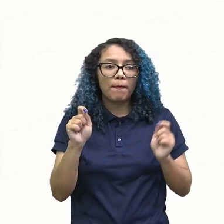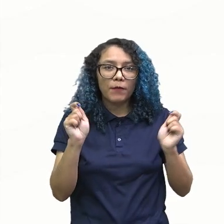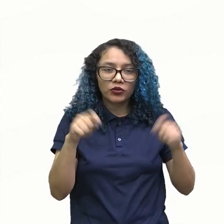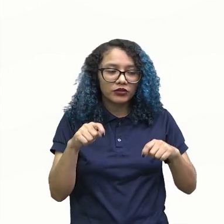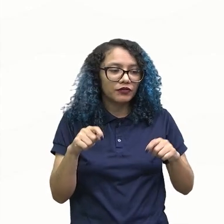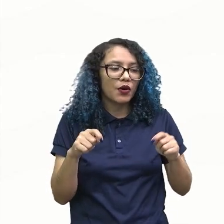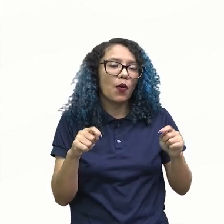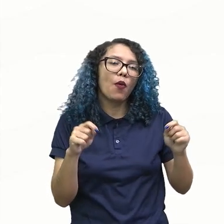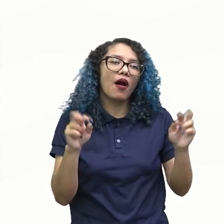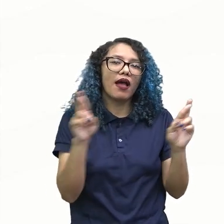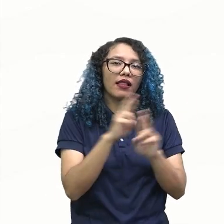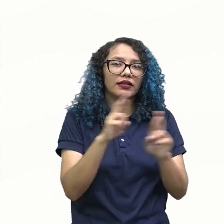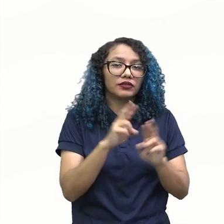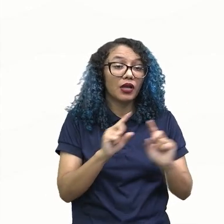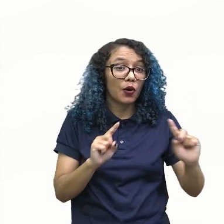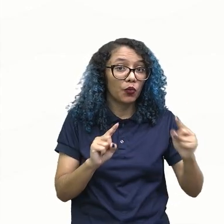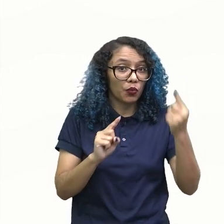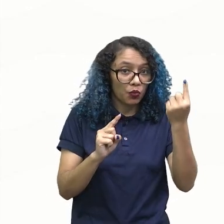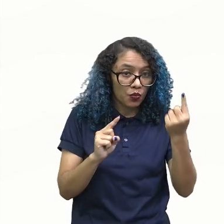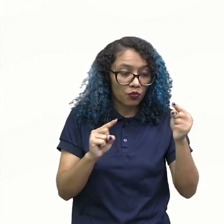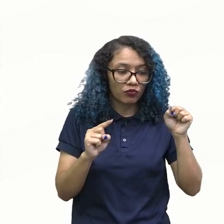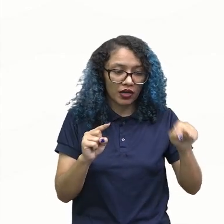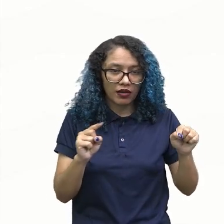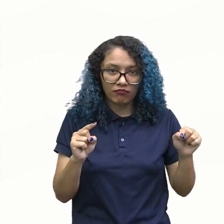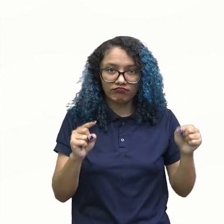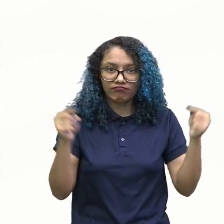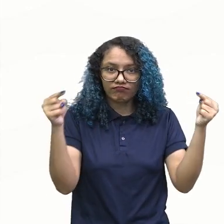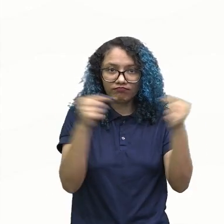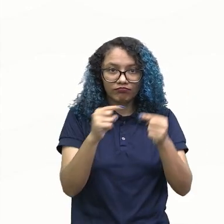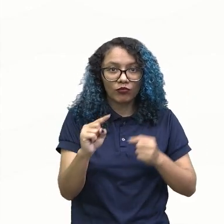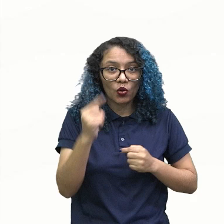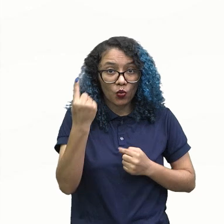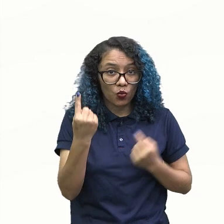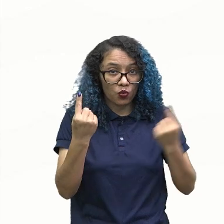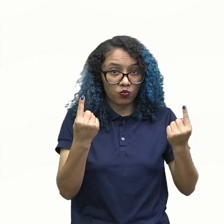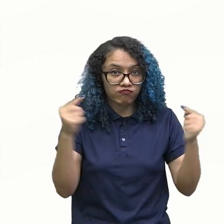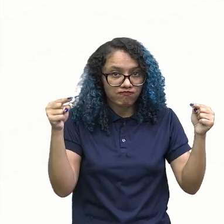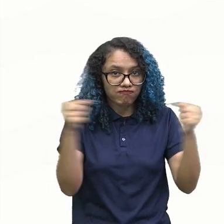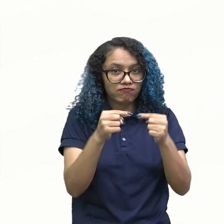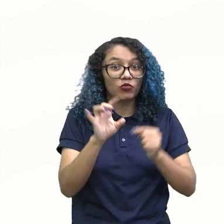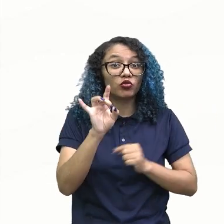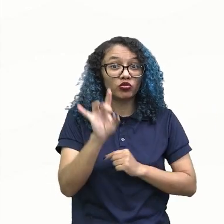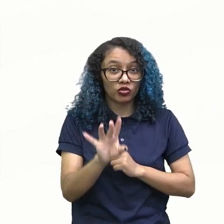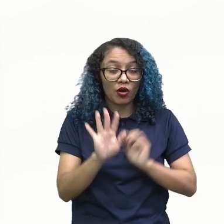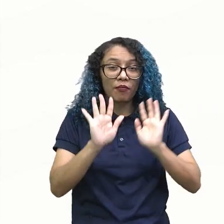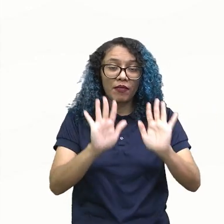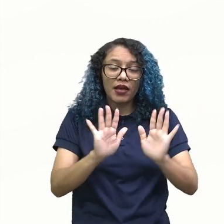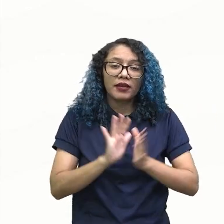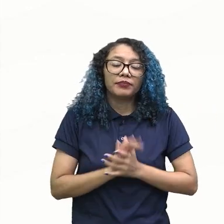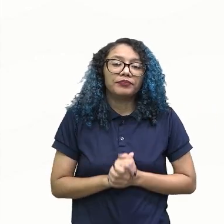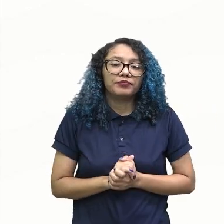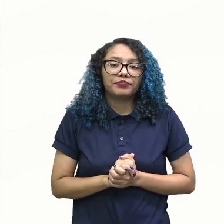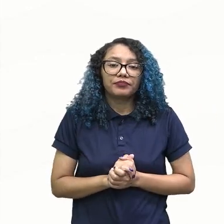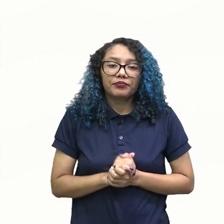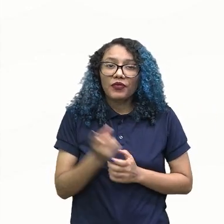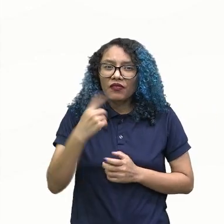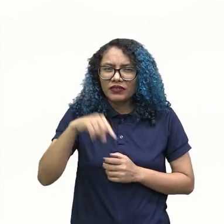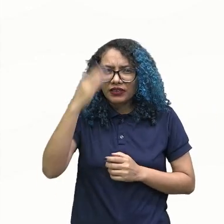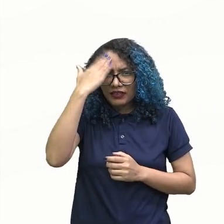um único elemento ali de B. Tudo bem? Mas para ficar ali mais fácil para